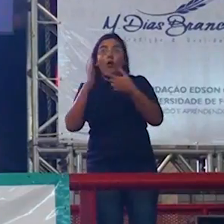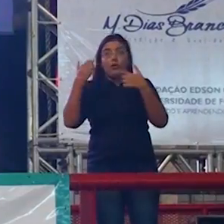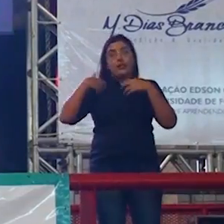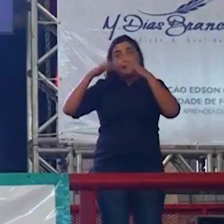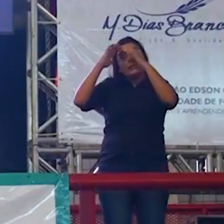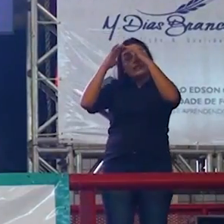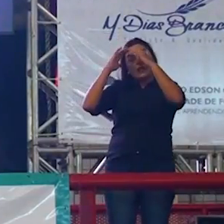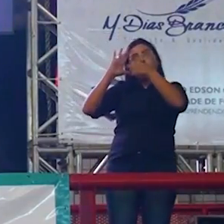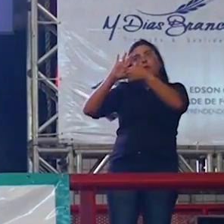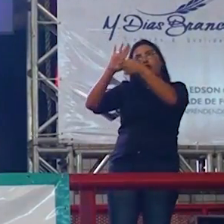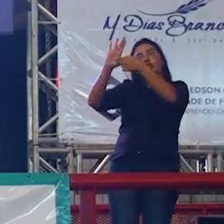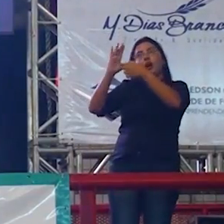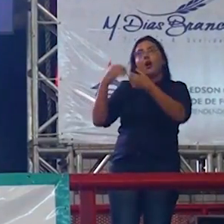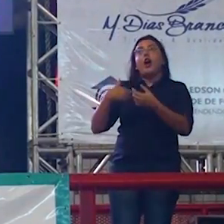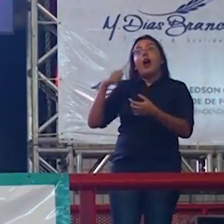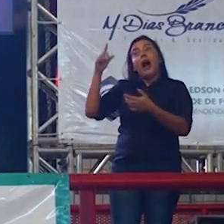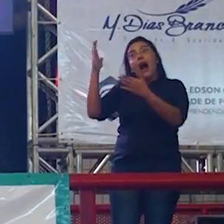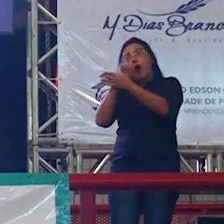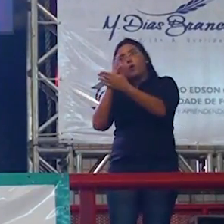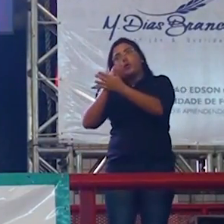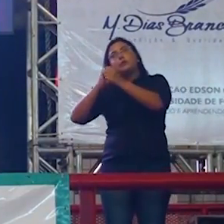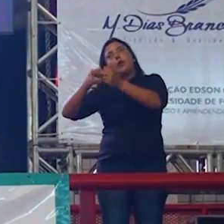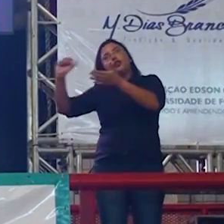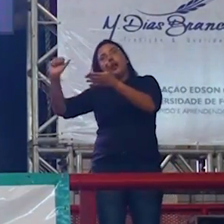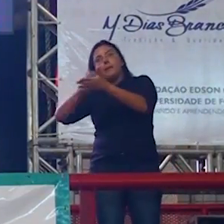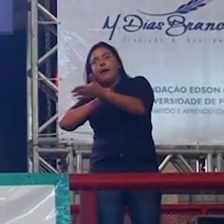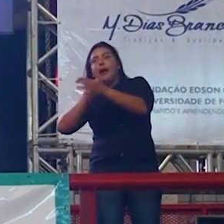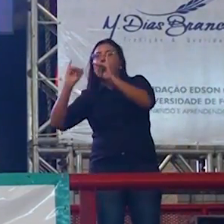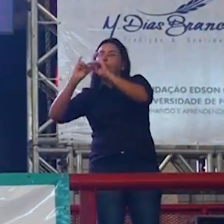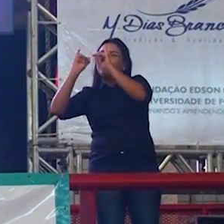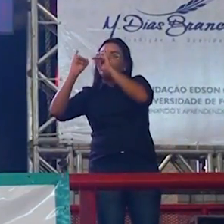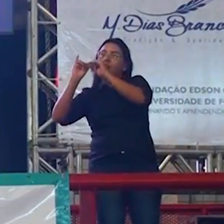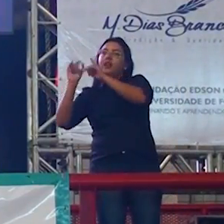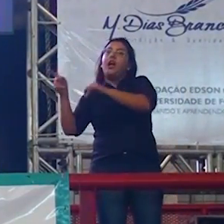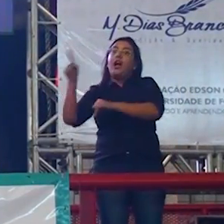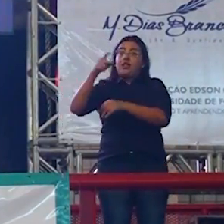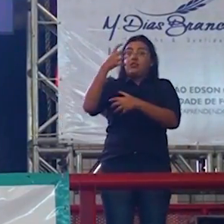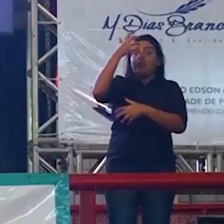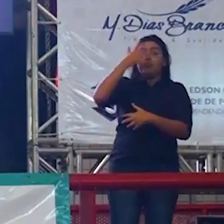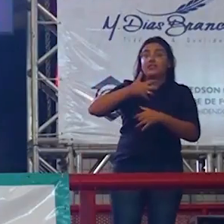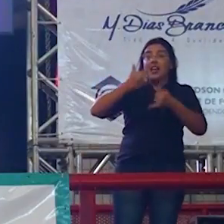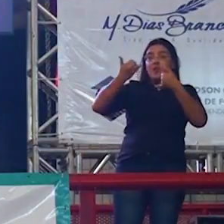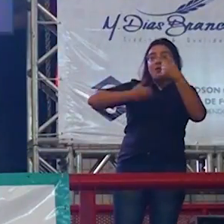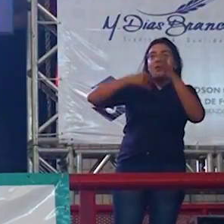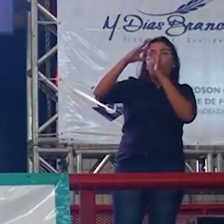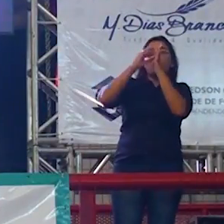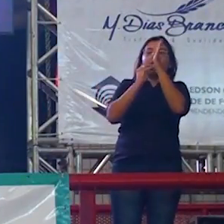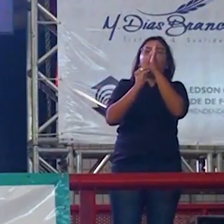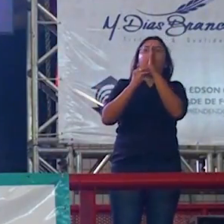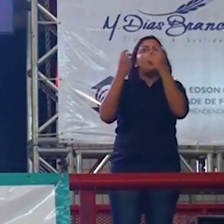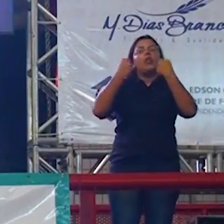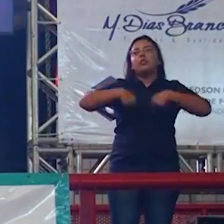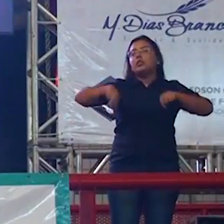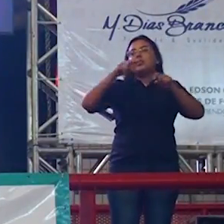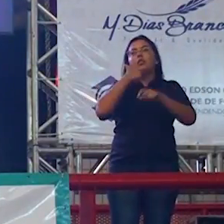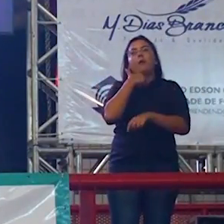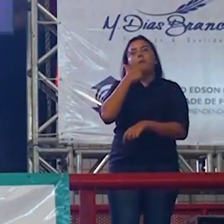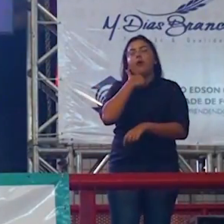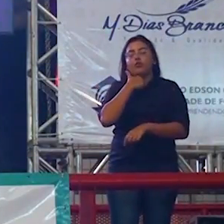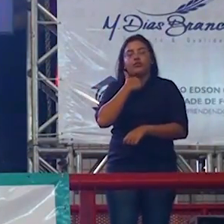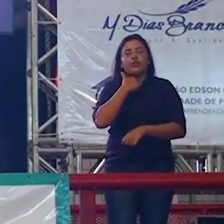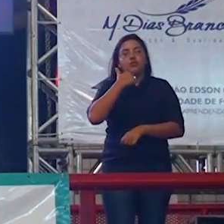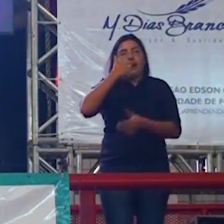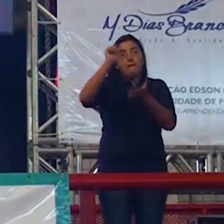deletado. Coisas que são sem importância, ele deleta. Aquilo que é importante não pode ser